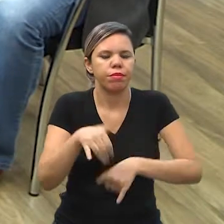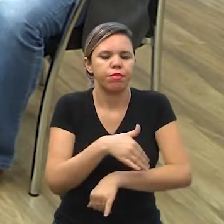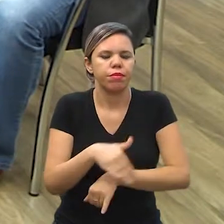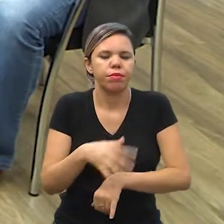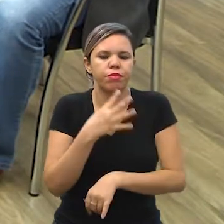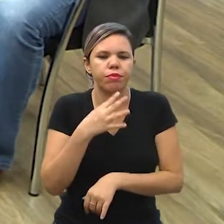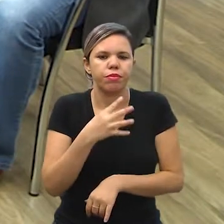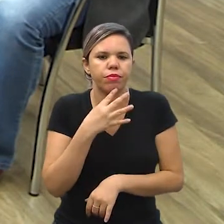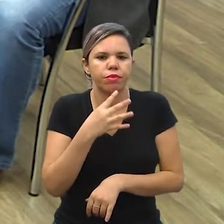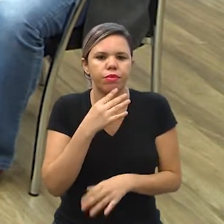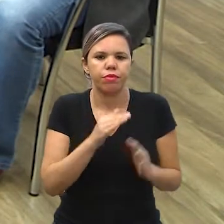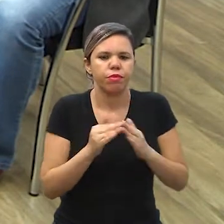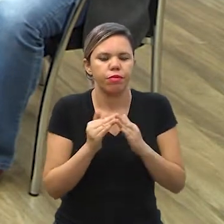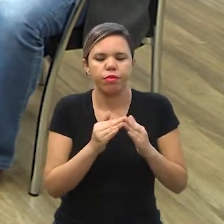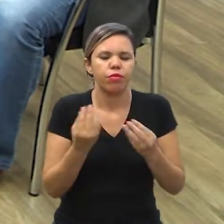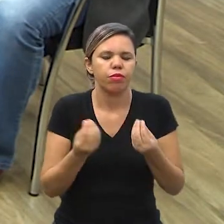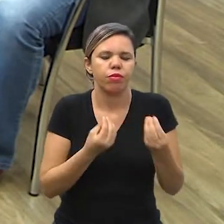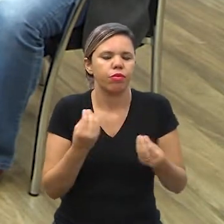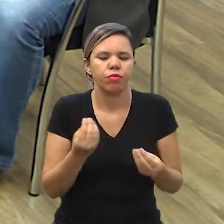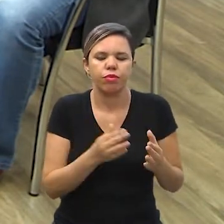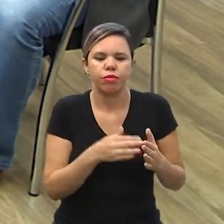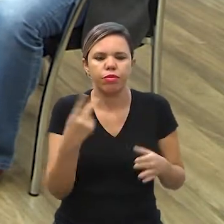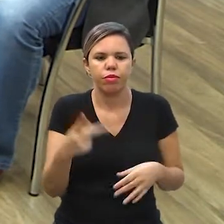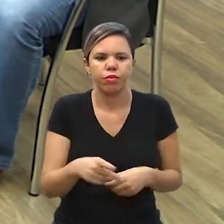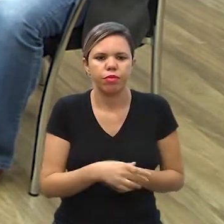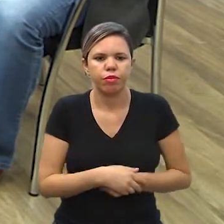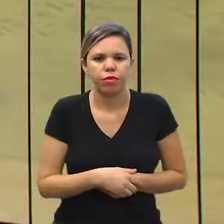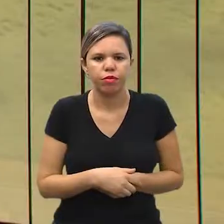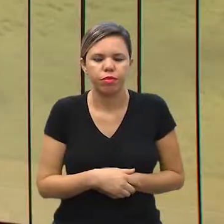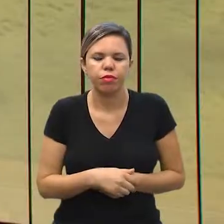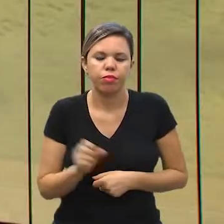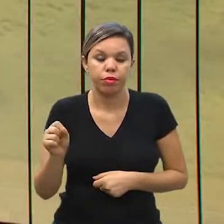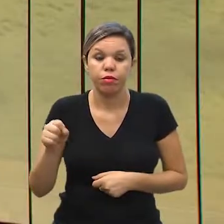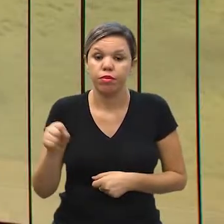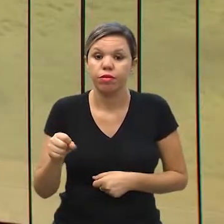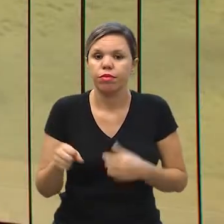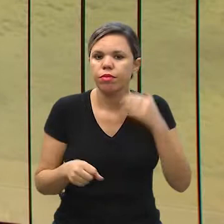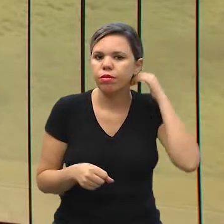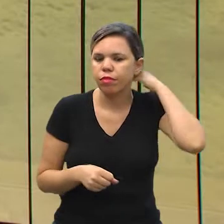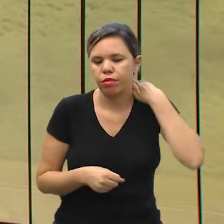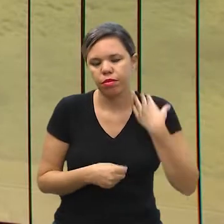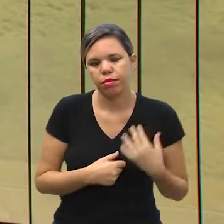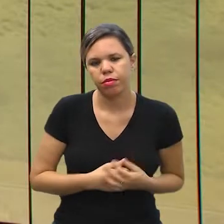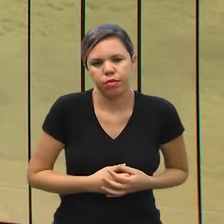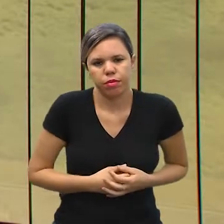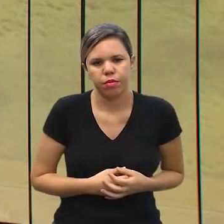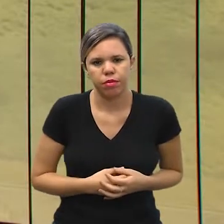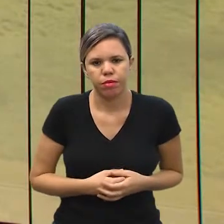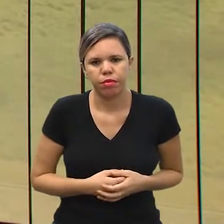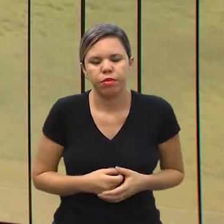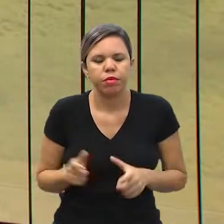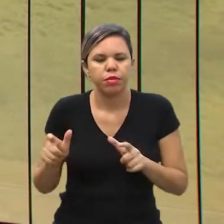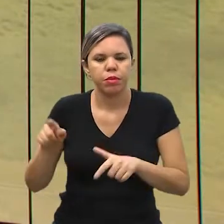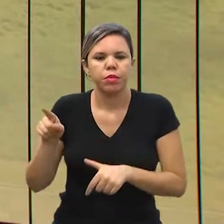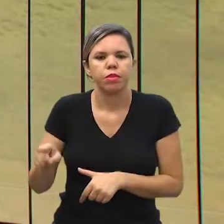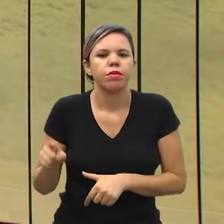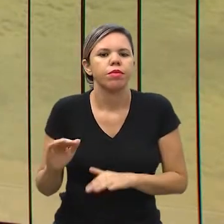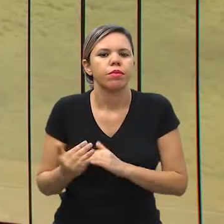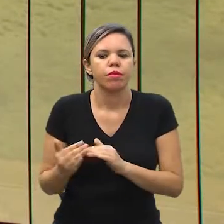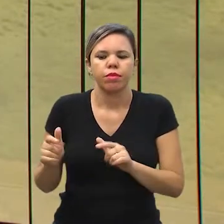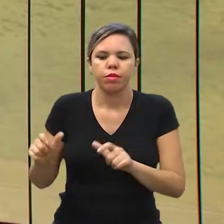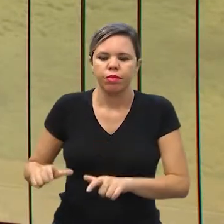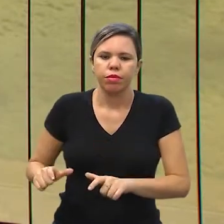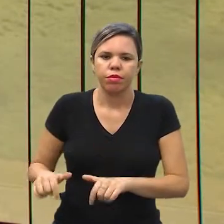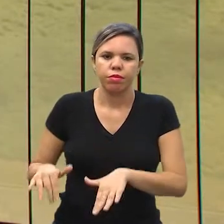brincar na rua conhecia os vizinhos como é que foi a saia para você assim a Ali era o seguinte né